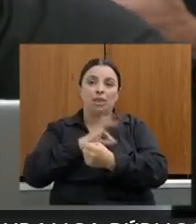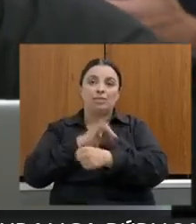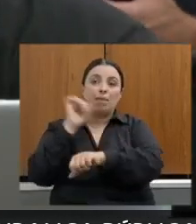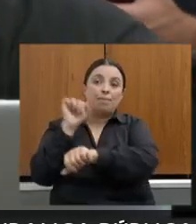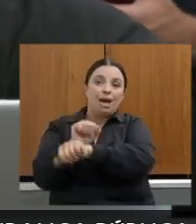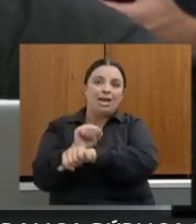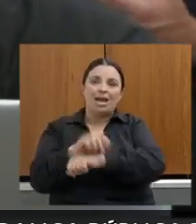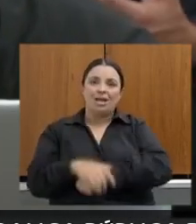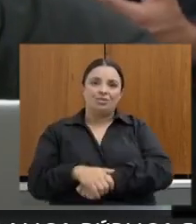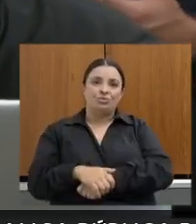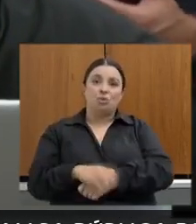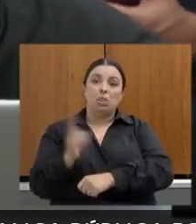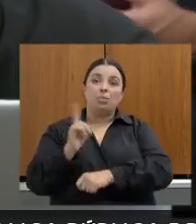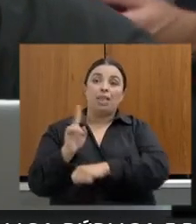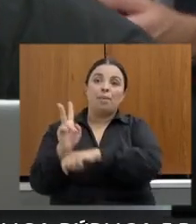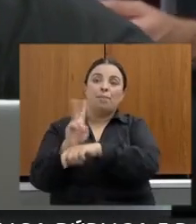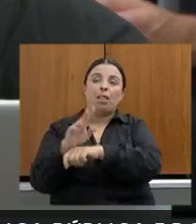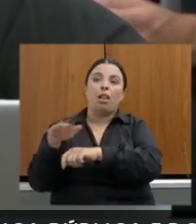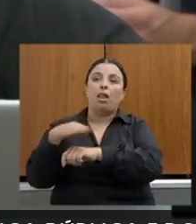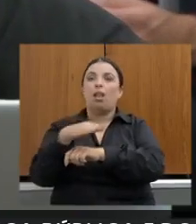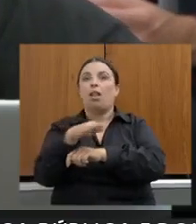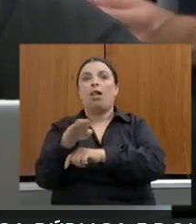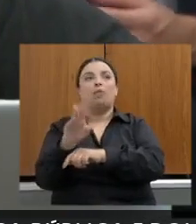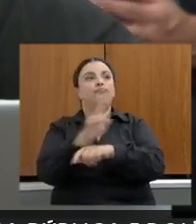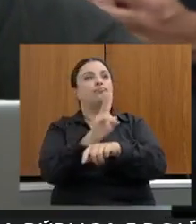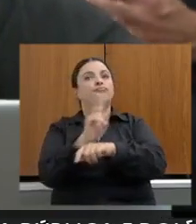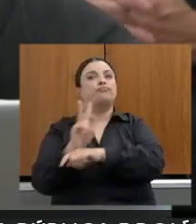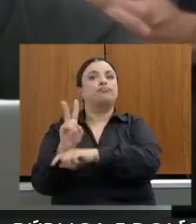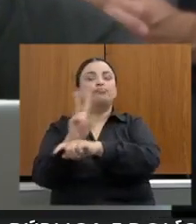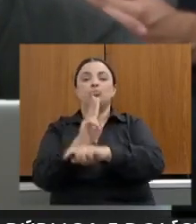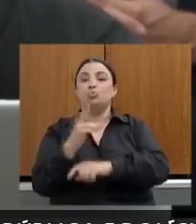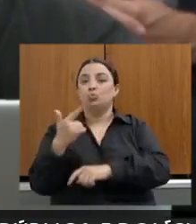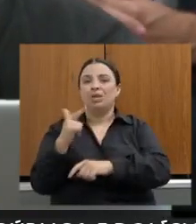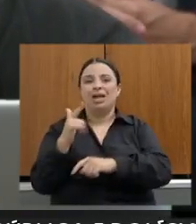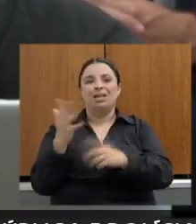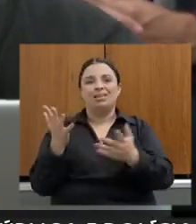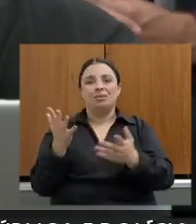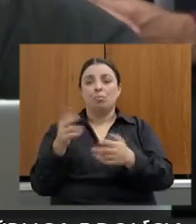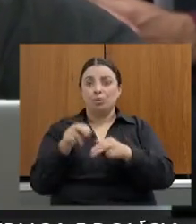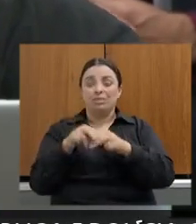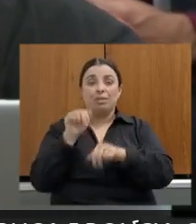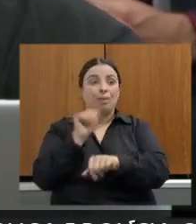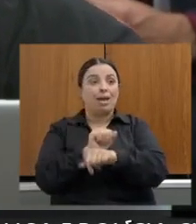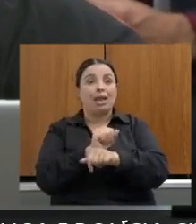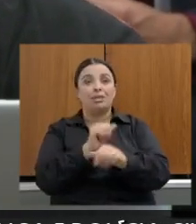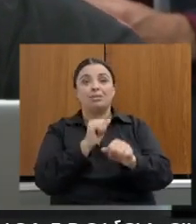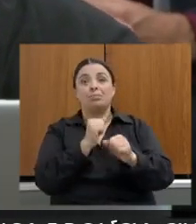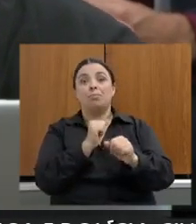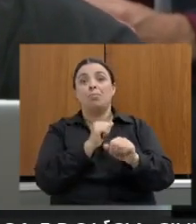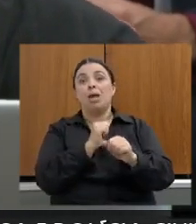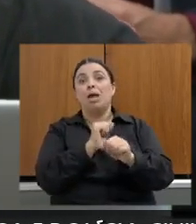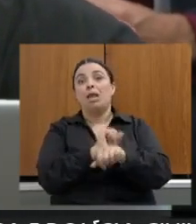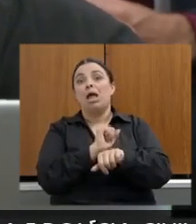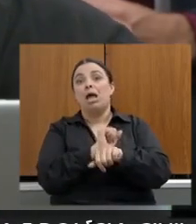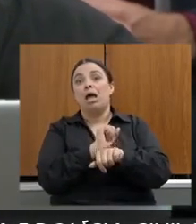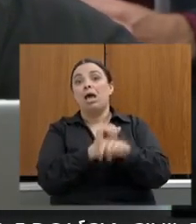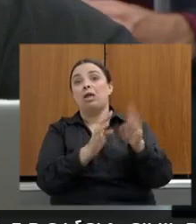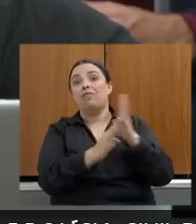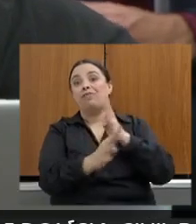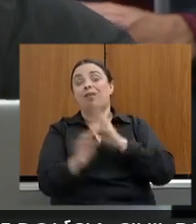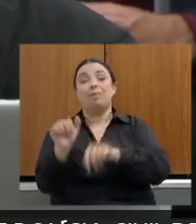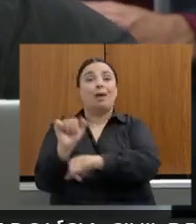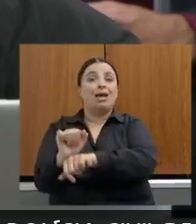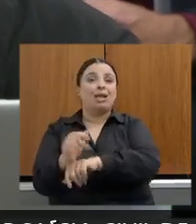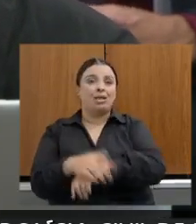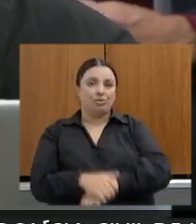quem sofre com isso é a população as reclamações de policiais militares são muitas em todos os estados